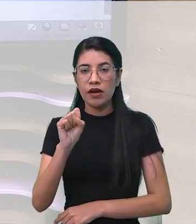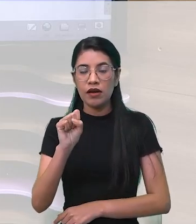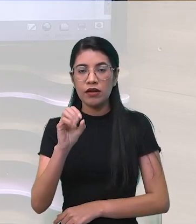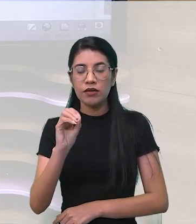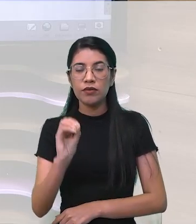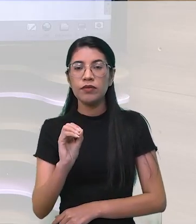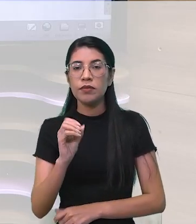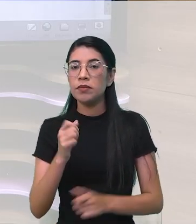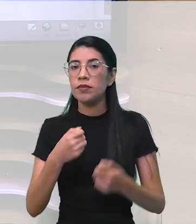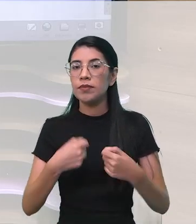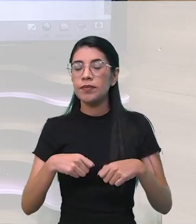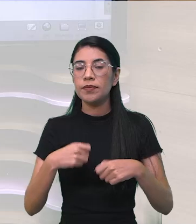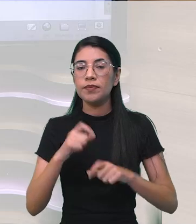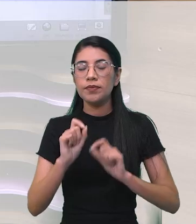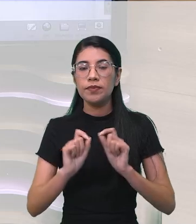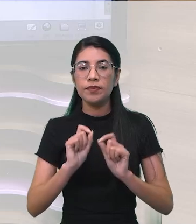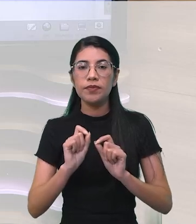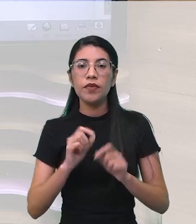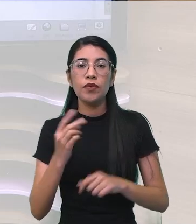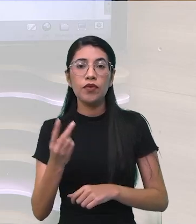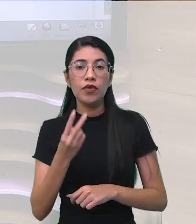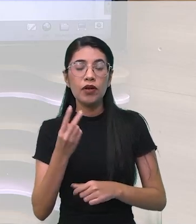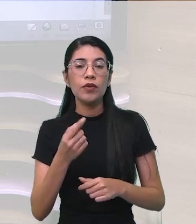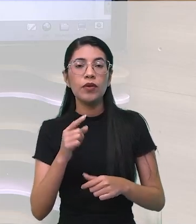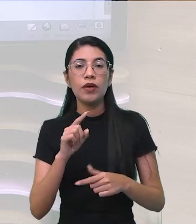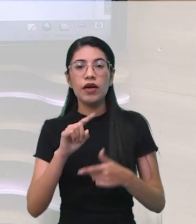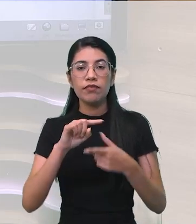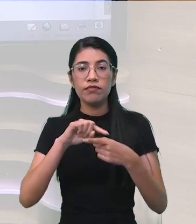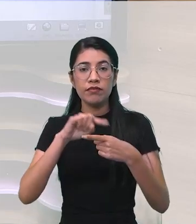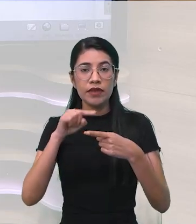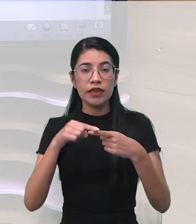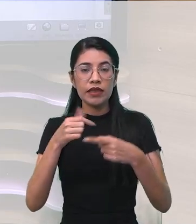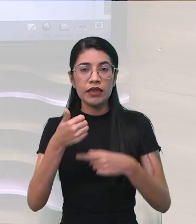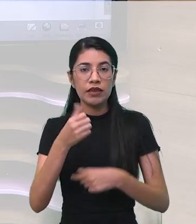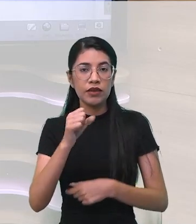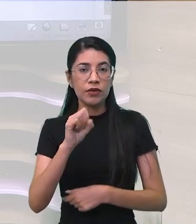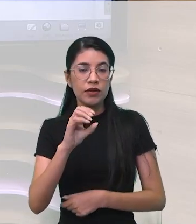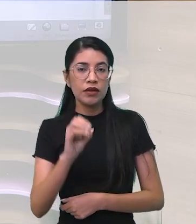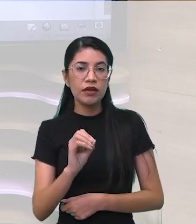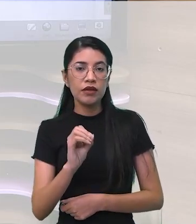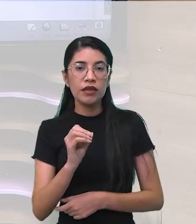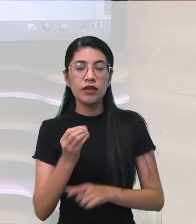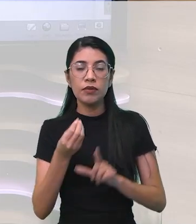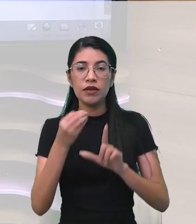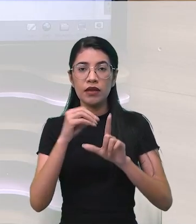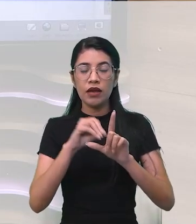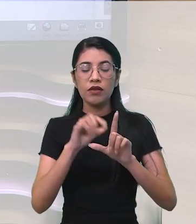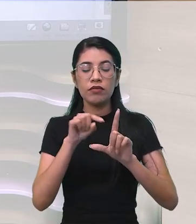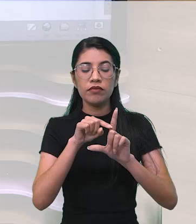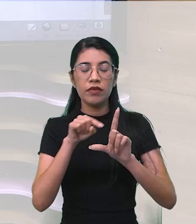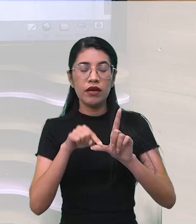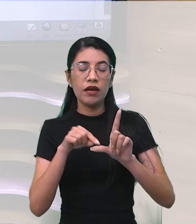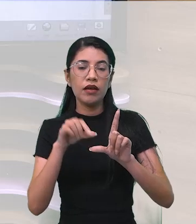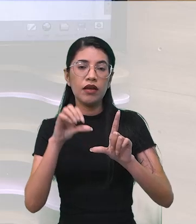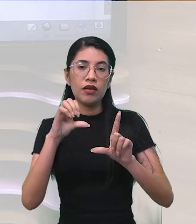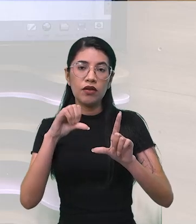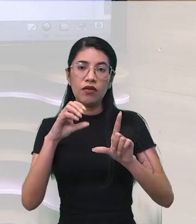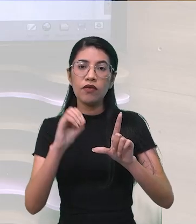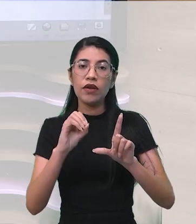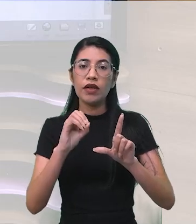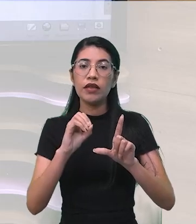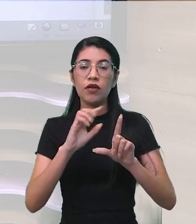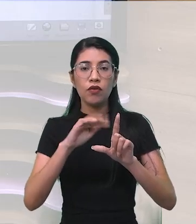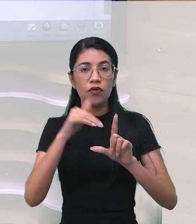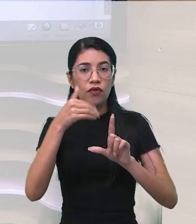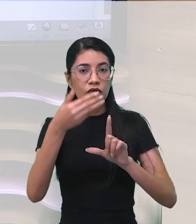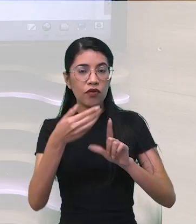ele precisa medir 180 graus. Então, se eu já tenho 90 aqui dentro, significa que o ângulo de fora, ele